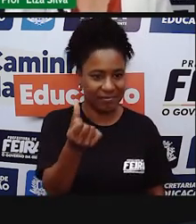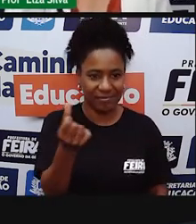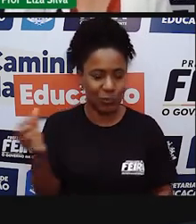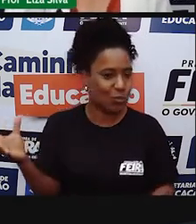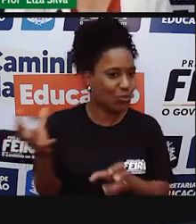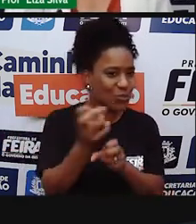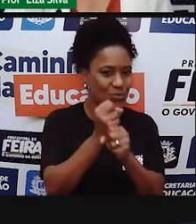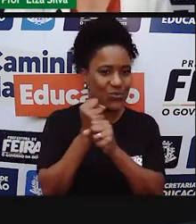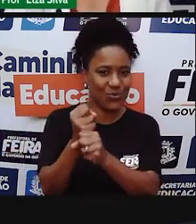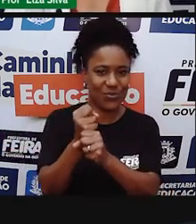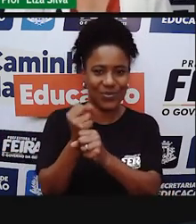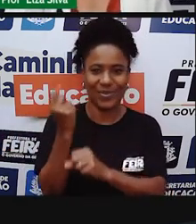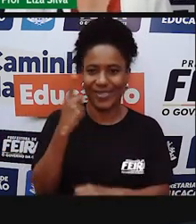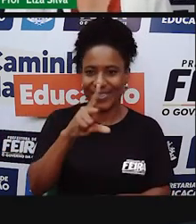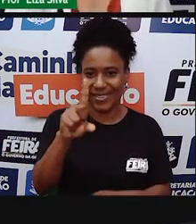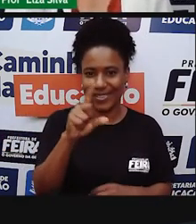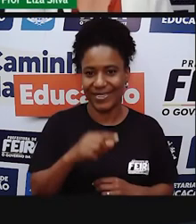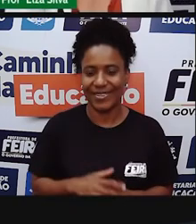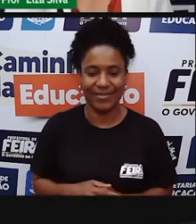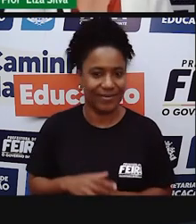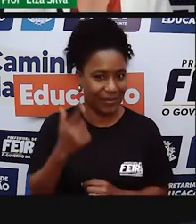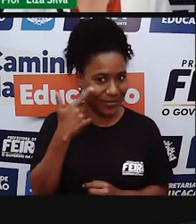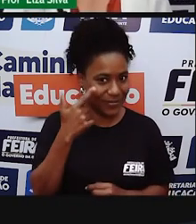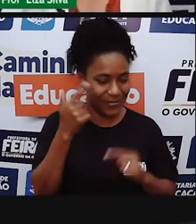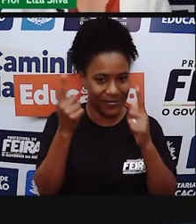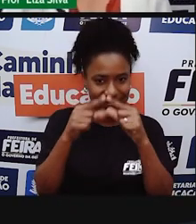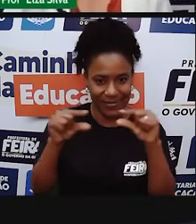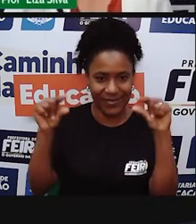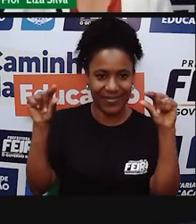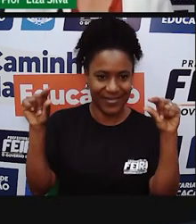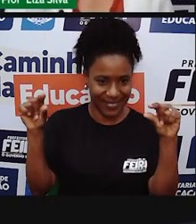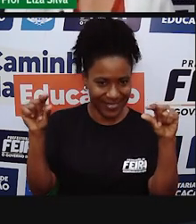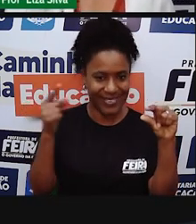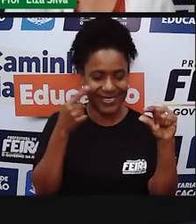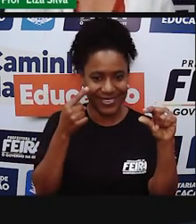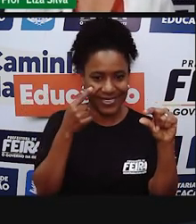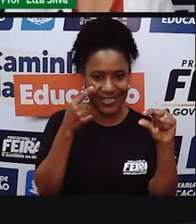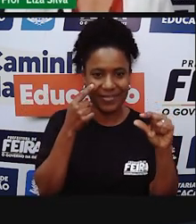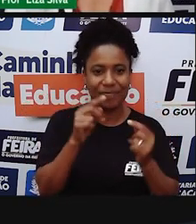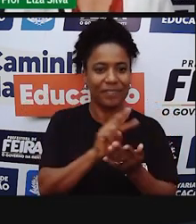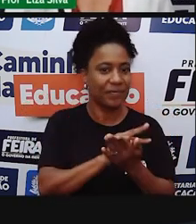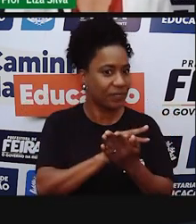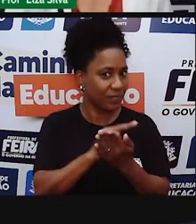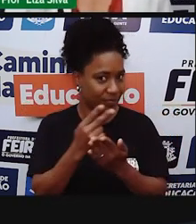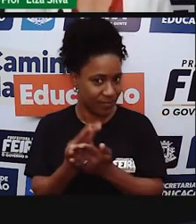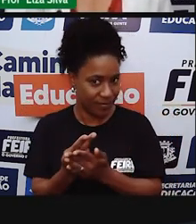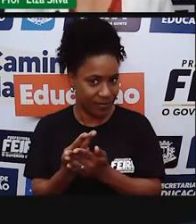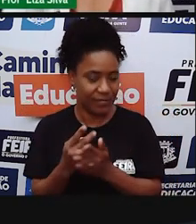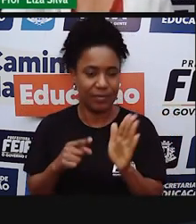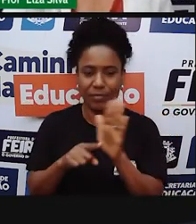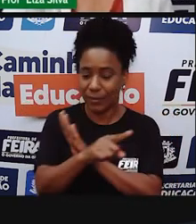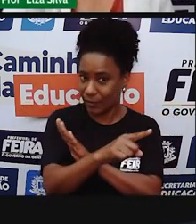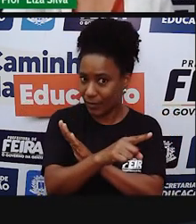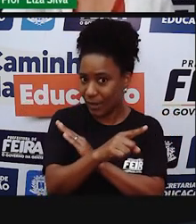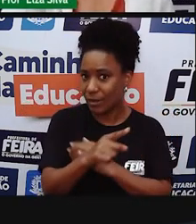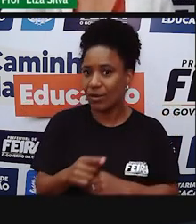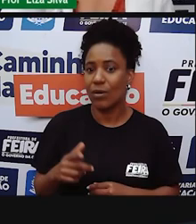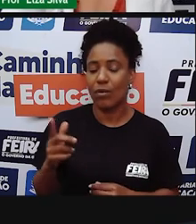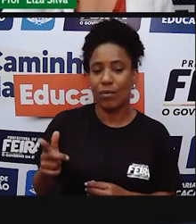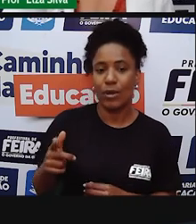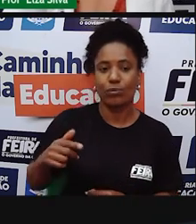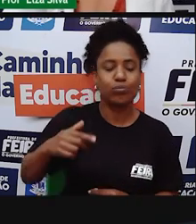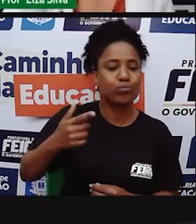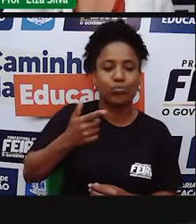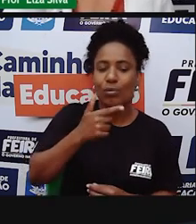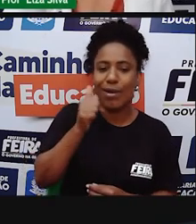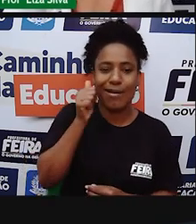686 pontos. Question 6. My half brother is a baby. Meu meio-irmão é um bebê. Qual